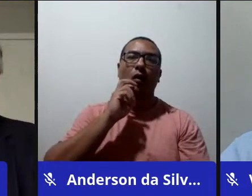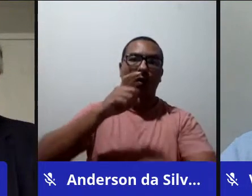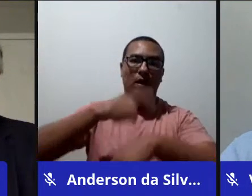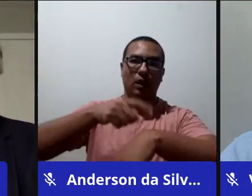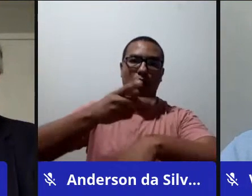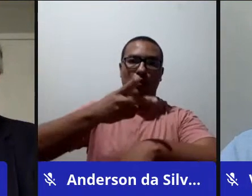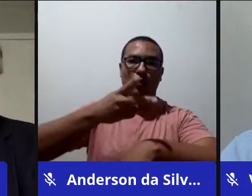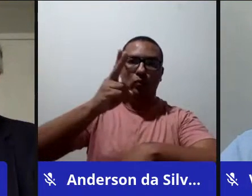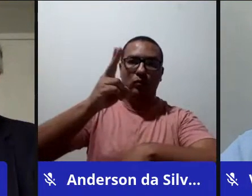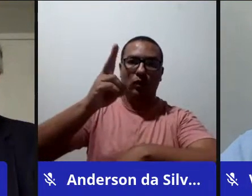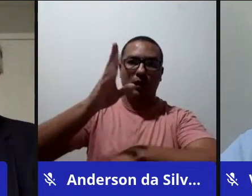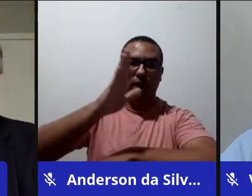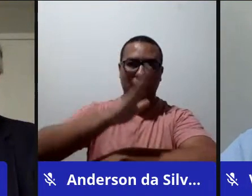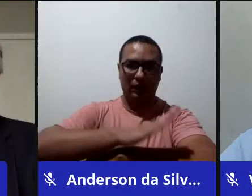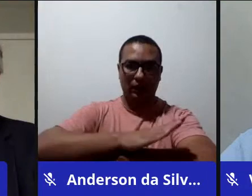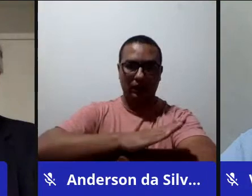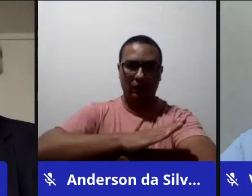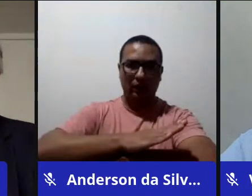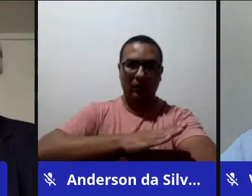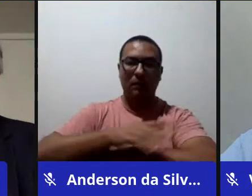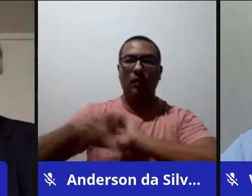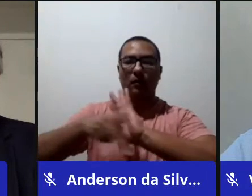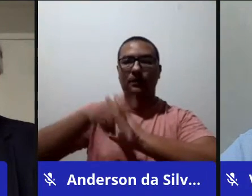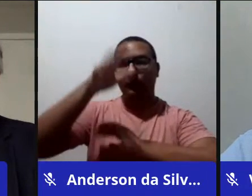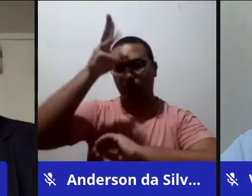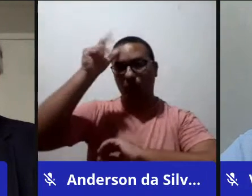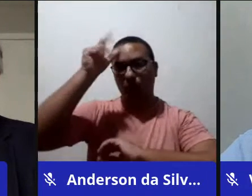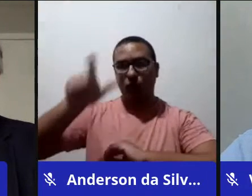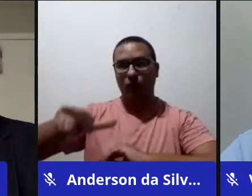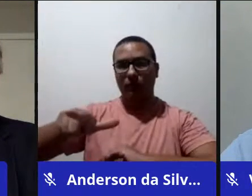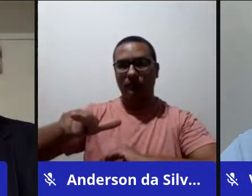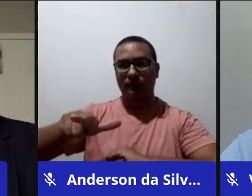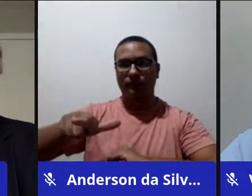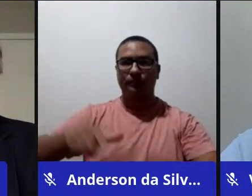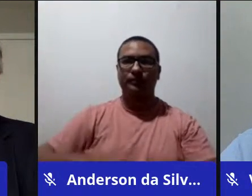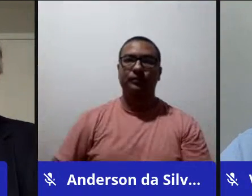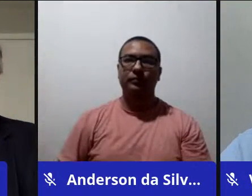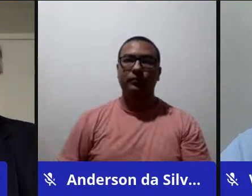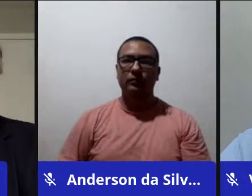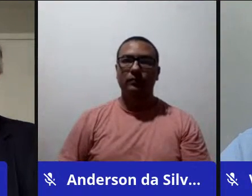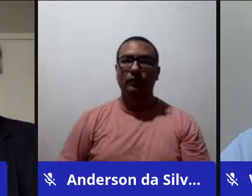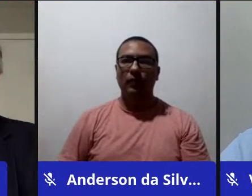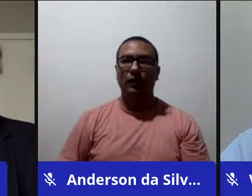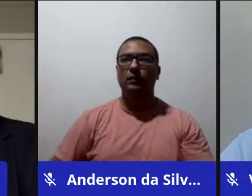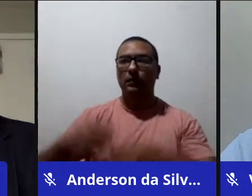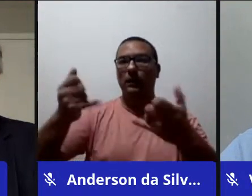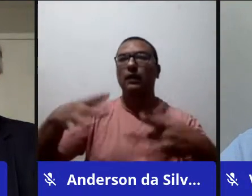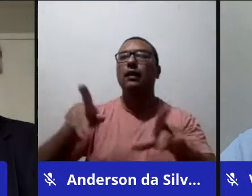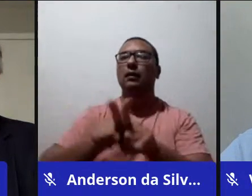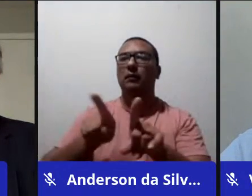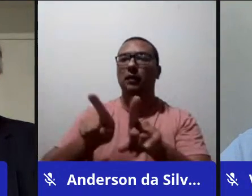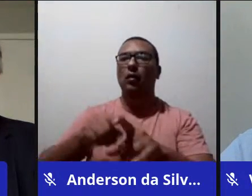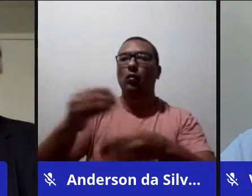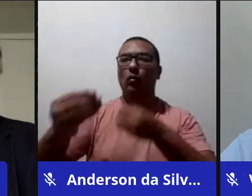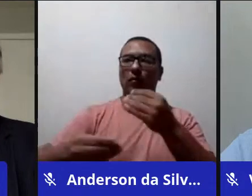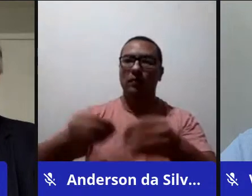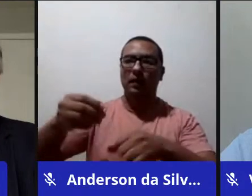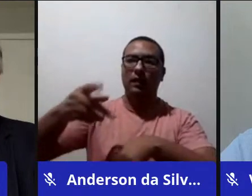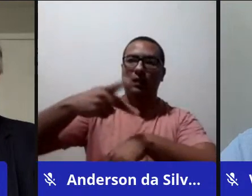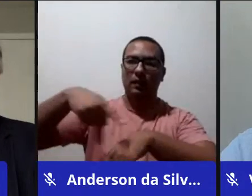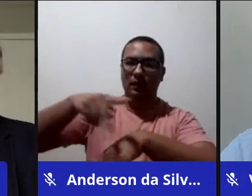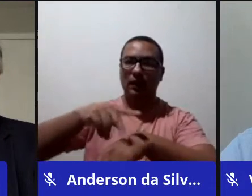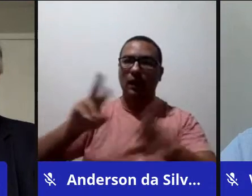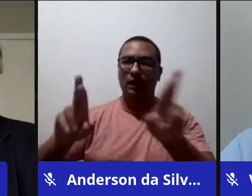no horário de Mato Grosso do Sul, com a mesa redonda Boas Práticas para Publicações Internacionais, Pesquisas Quantitativas